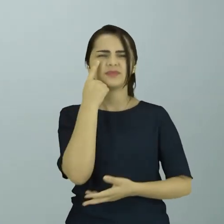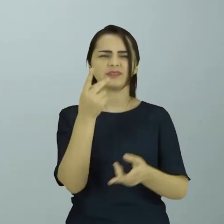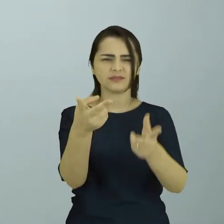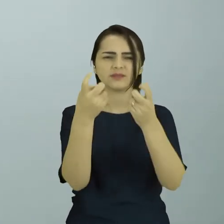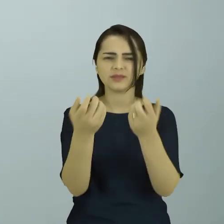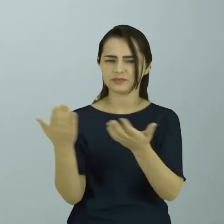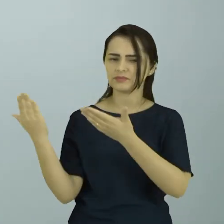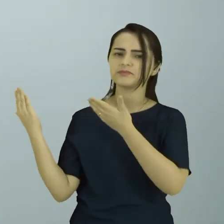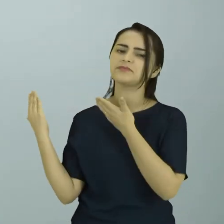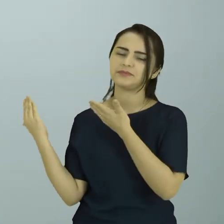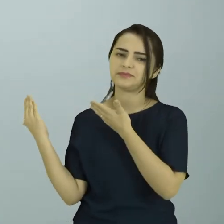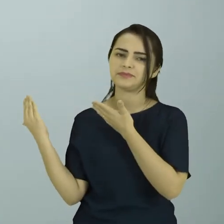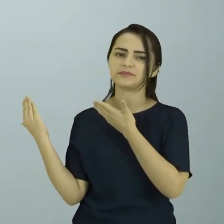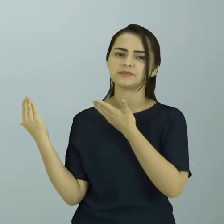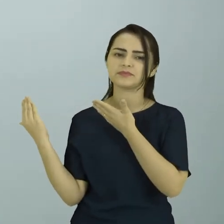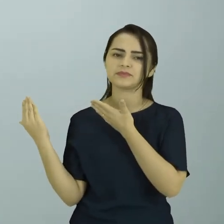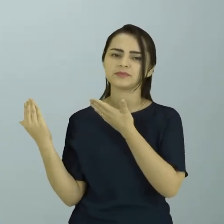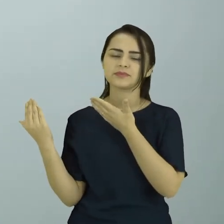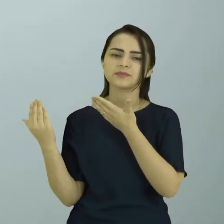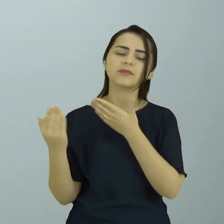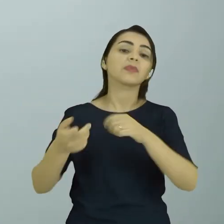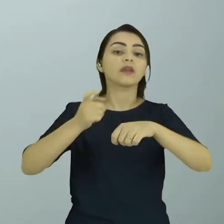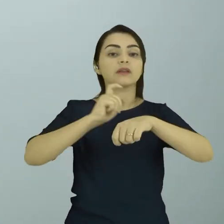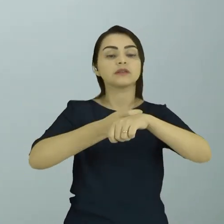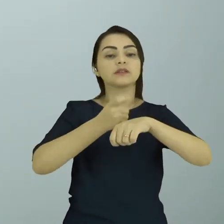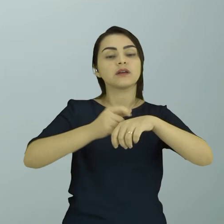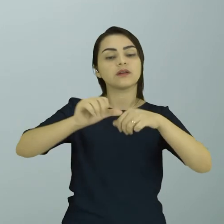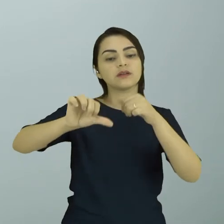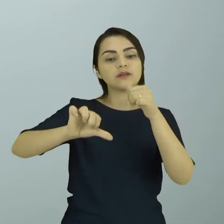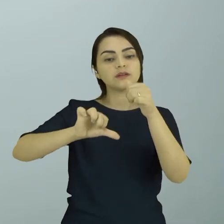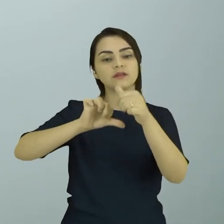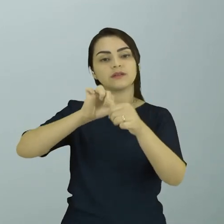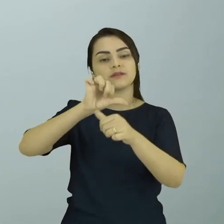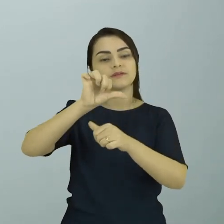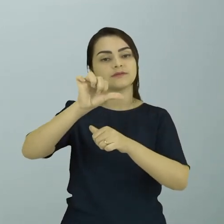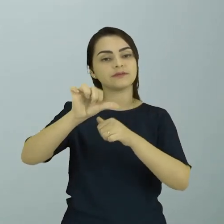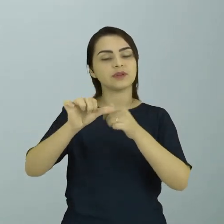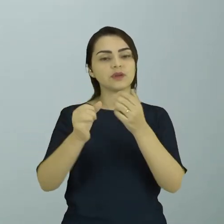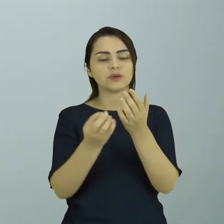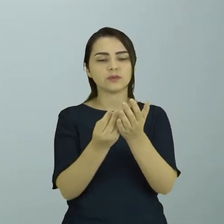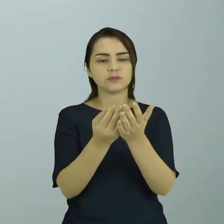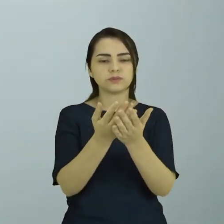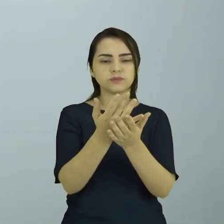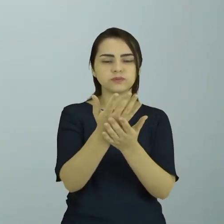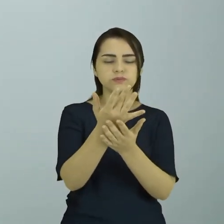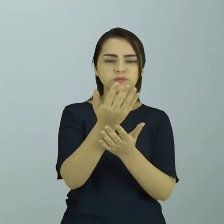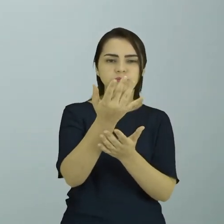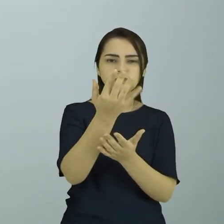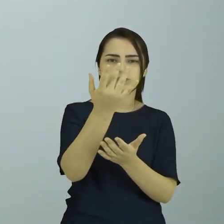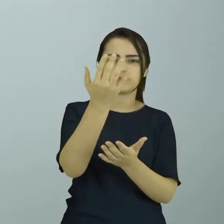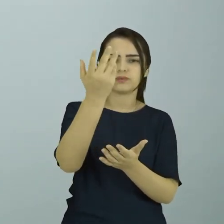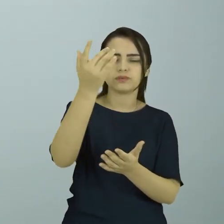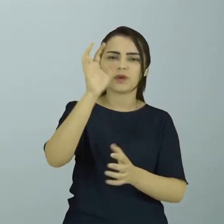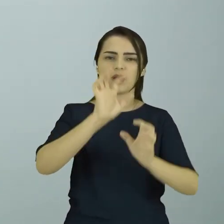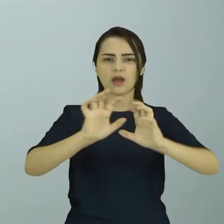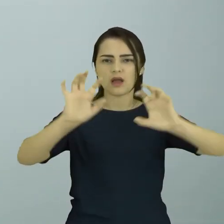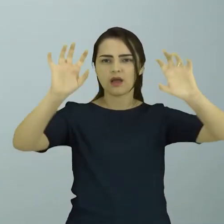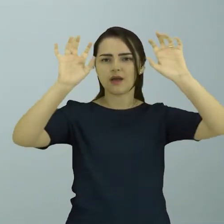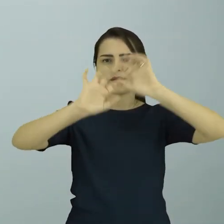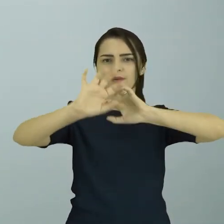essa reação, esse sólido ele está evaporando, ele está liberando um